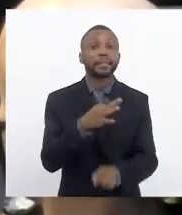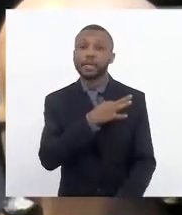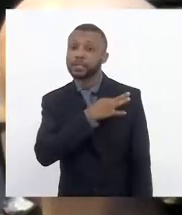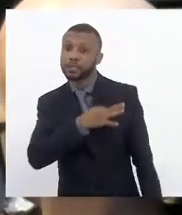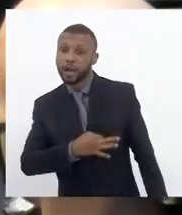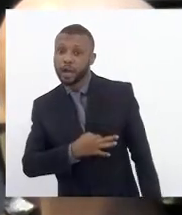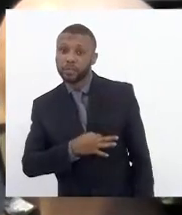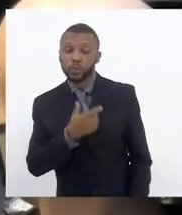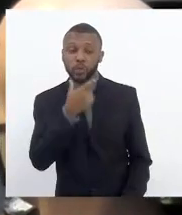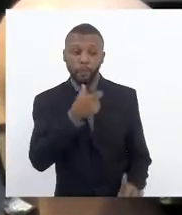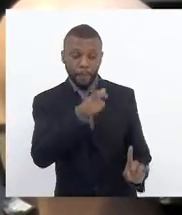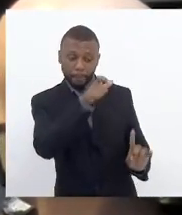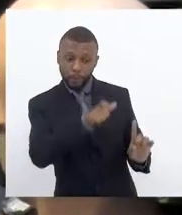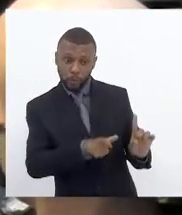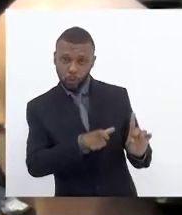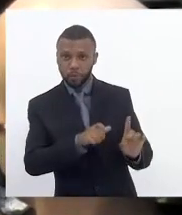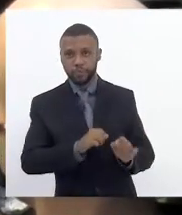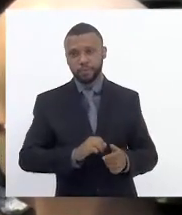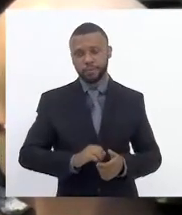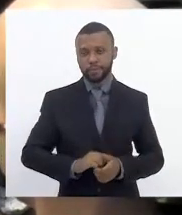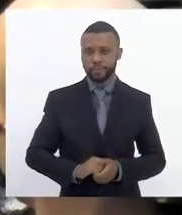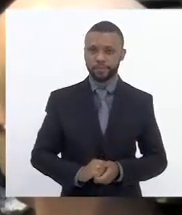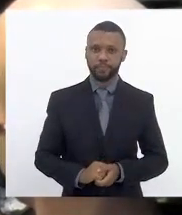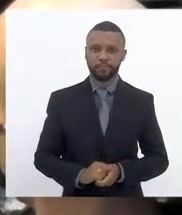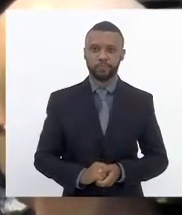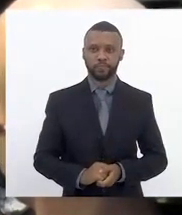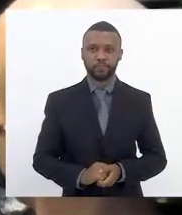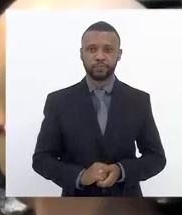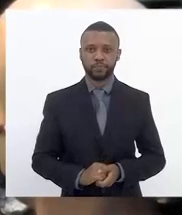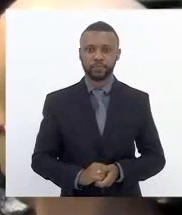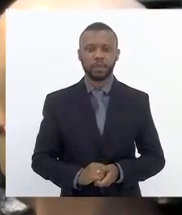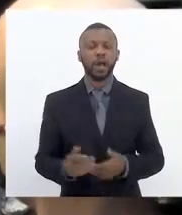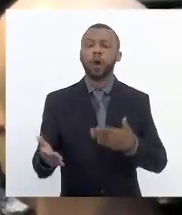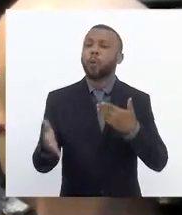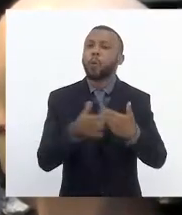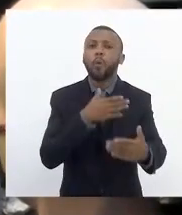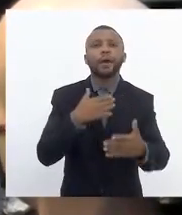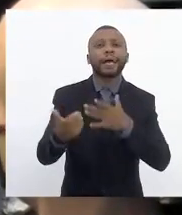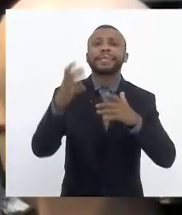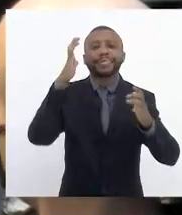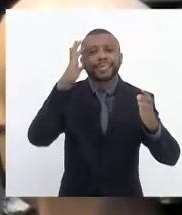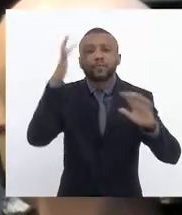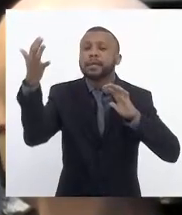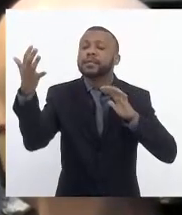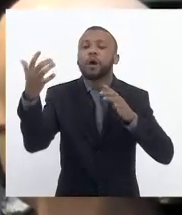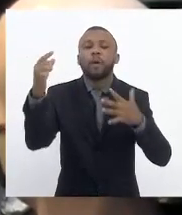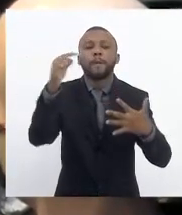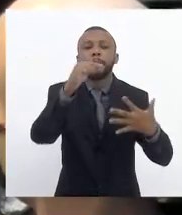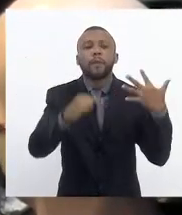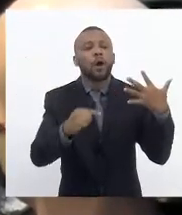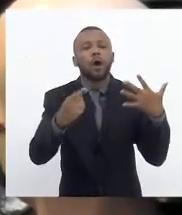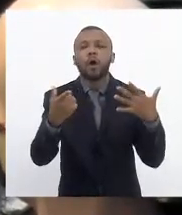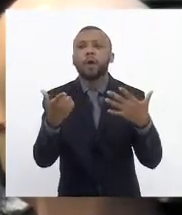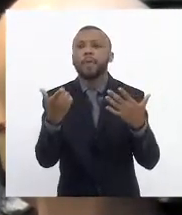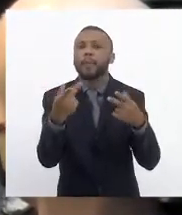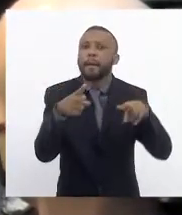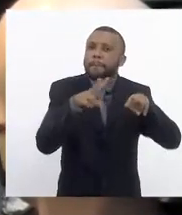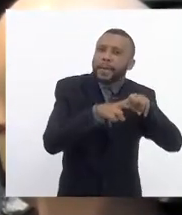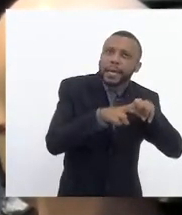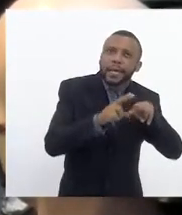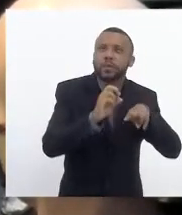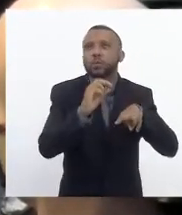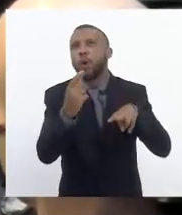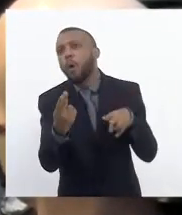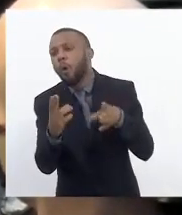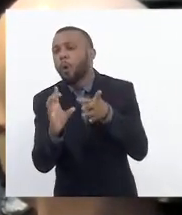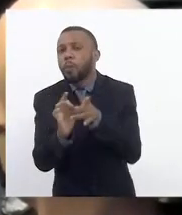de um homem de uma pessoa esteja ela em qualquer situação que for deve